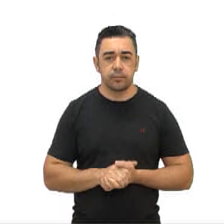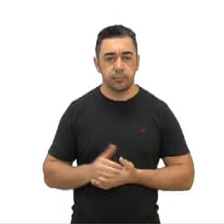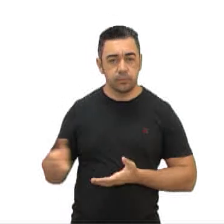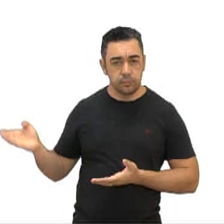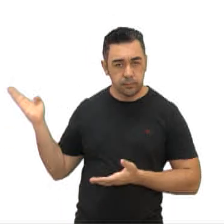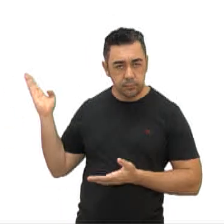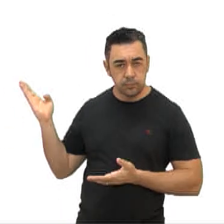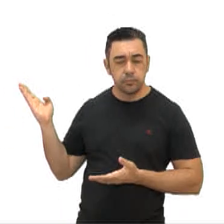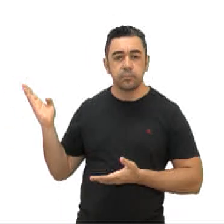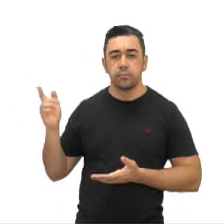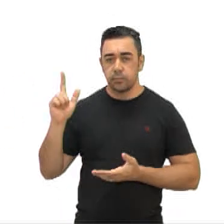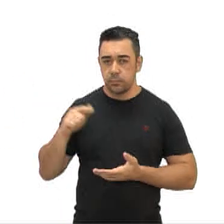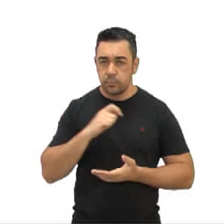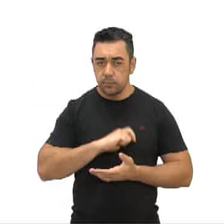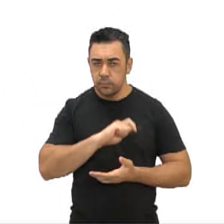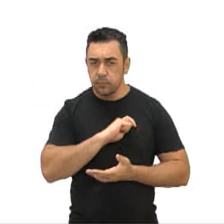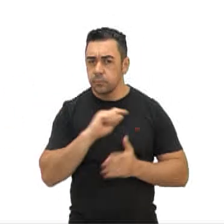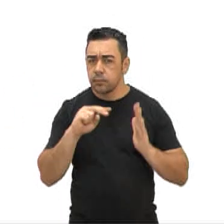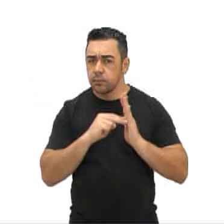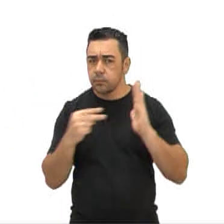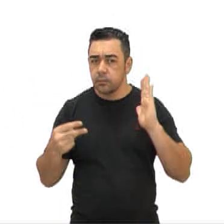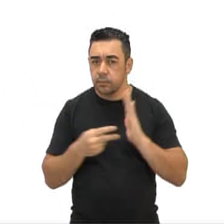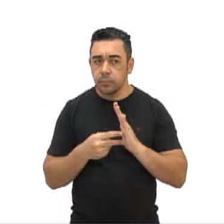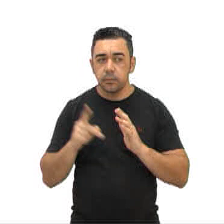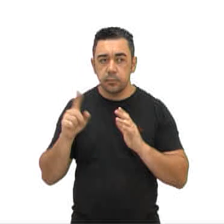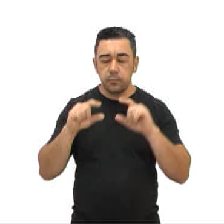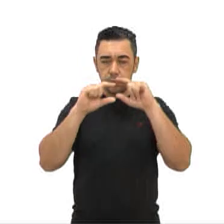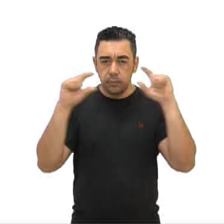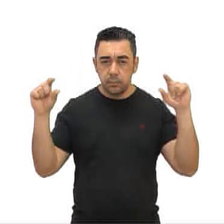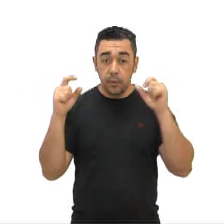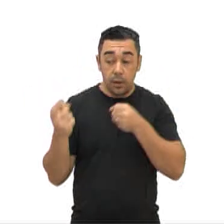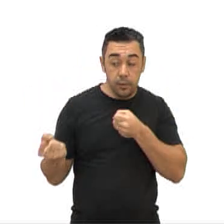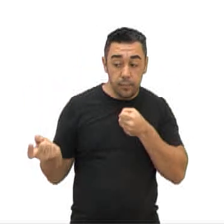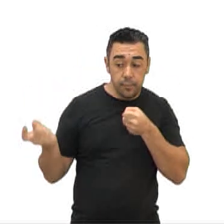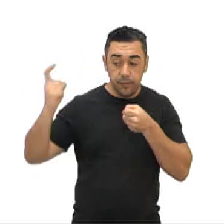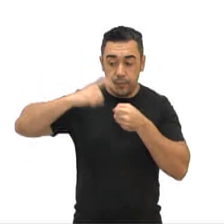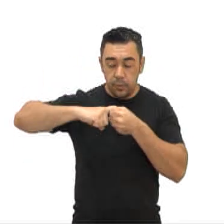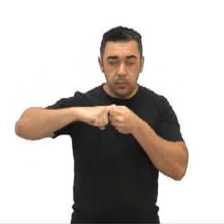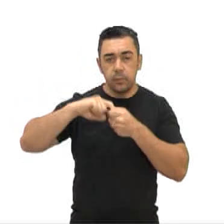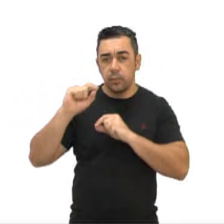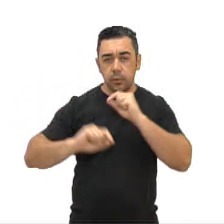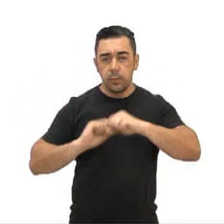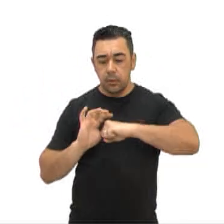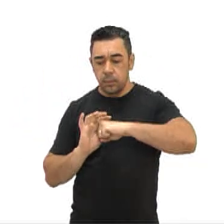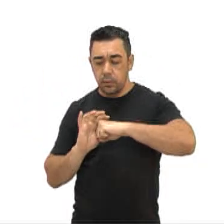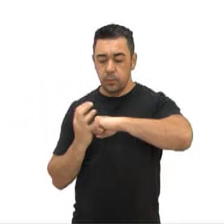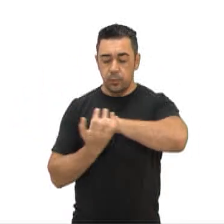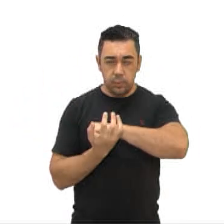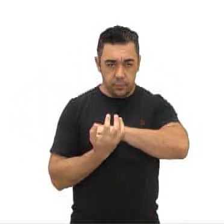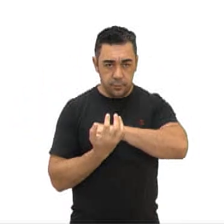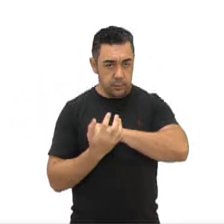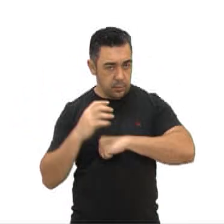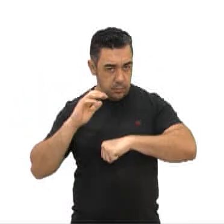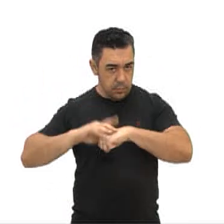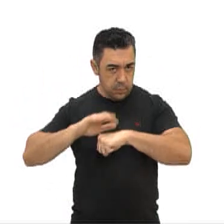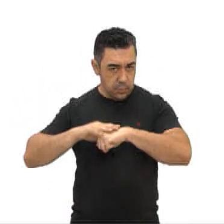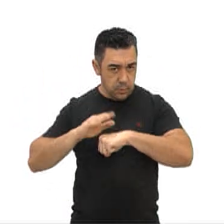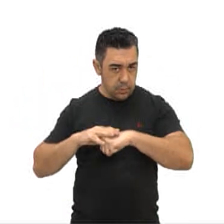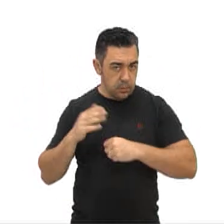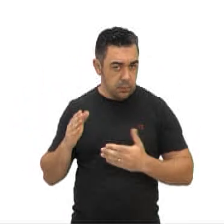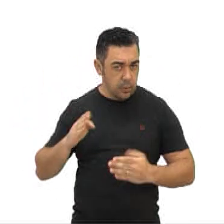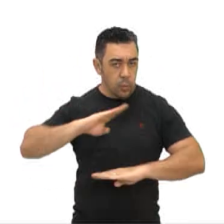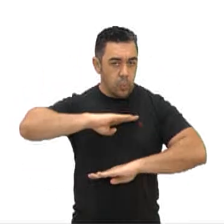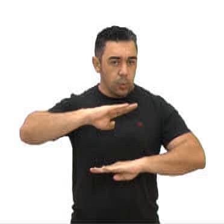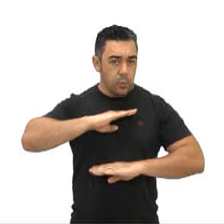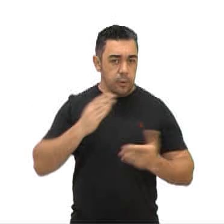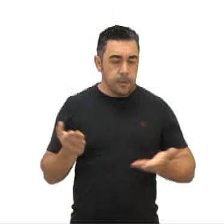este antetítulo, significa o quê? A volta, o risco do retorno desta doença, dessa